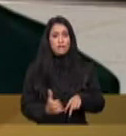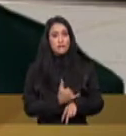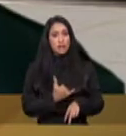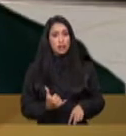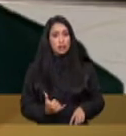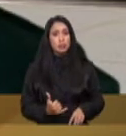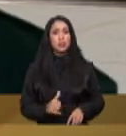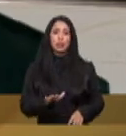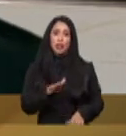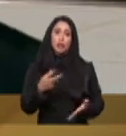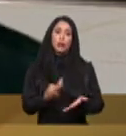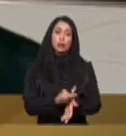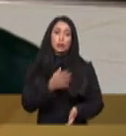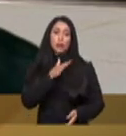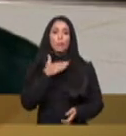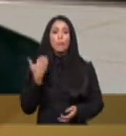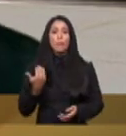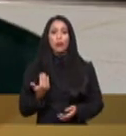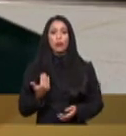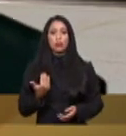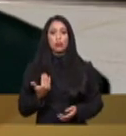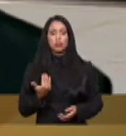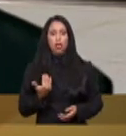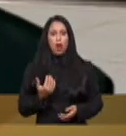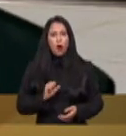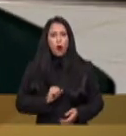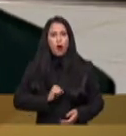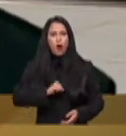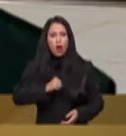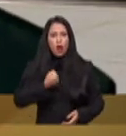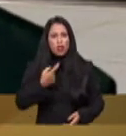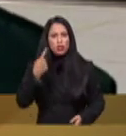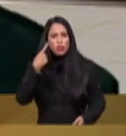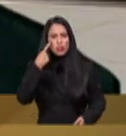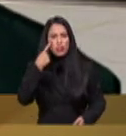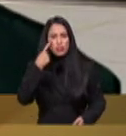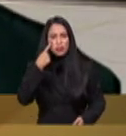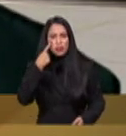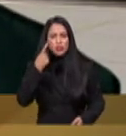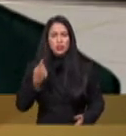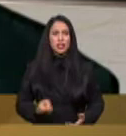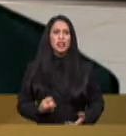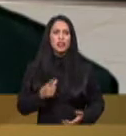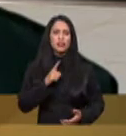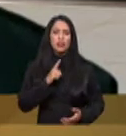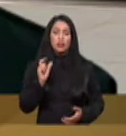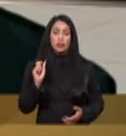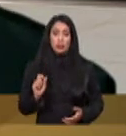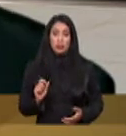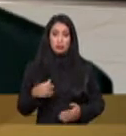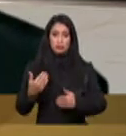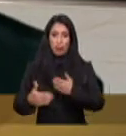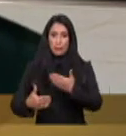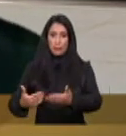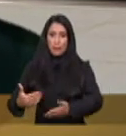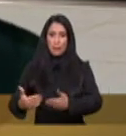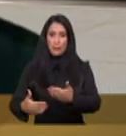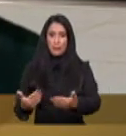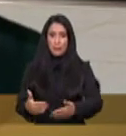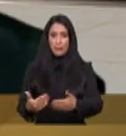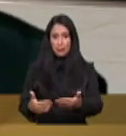inclusive. As campanhas de ódio, como se tem observado, têm efeitos insidiosos e duradouros.